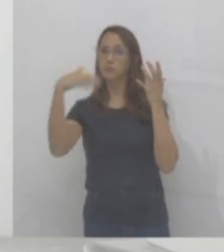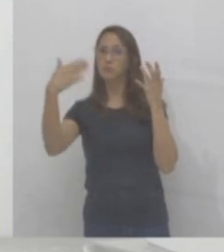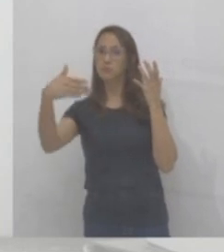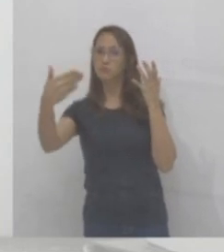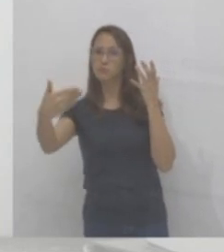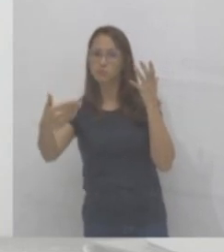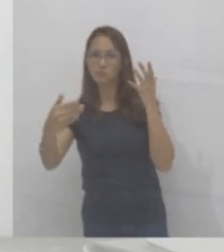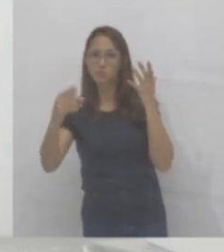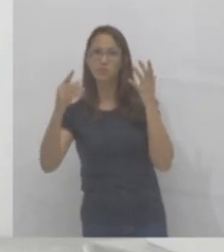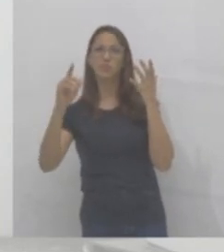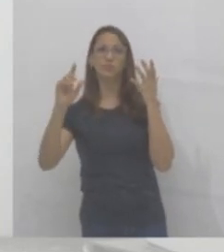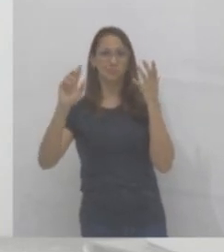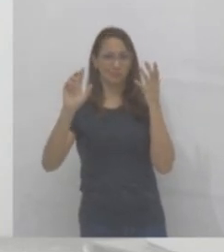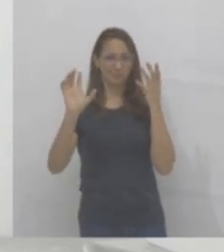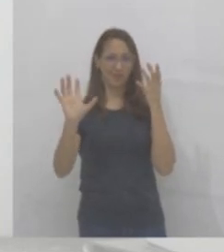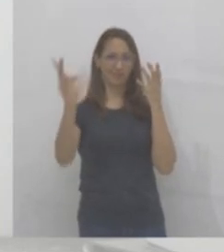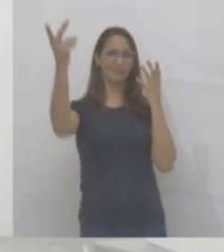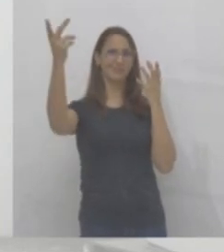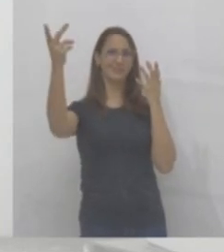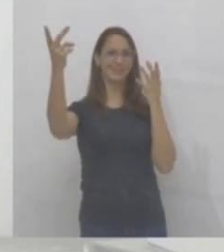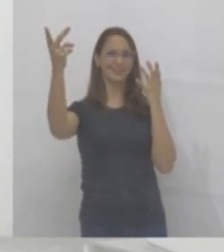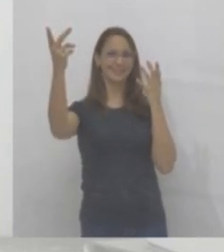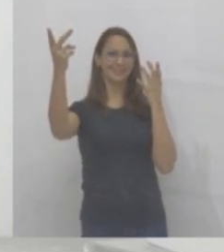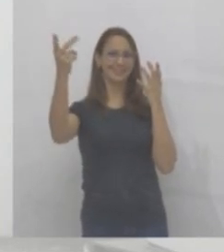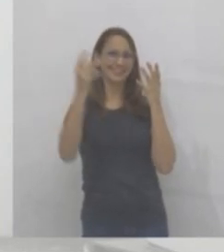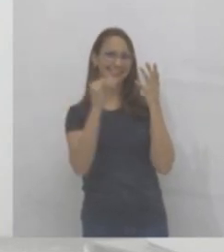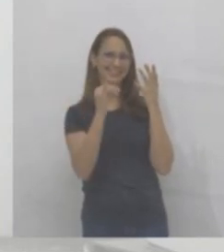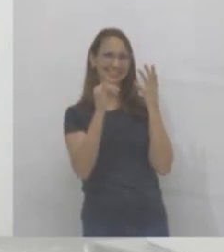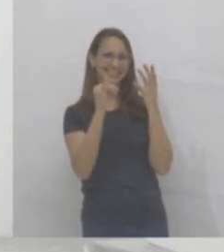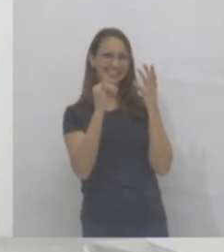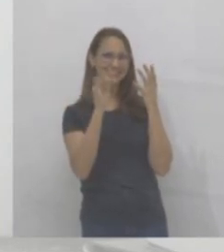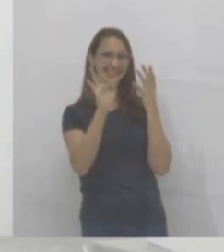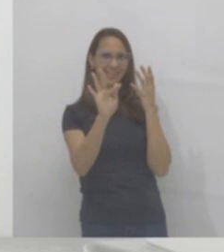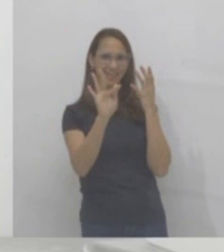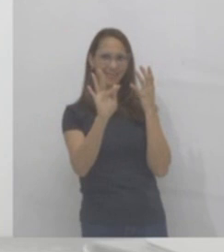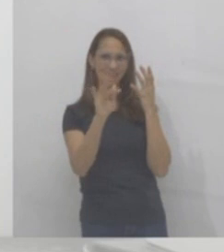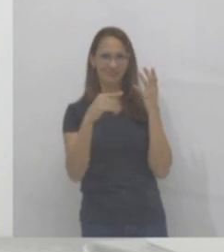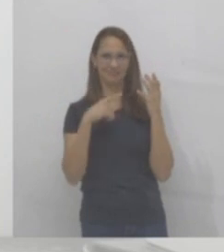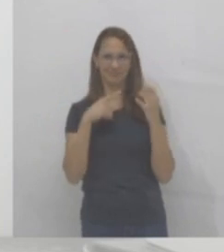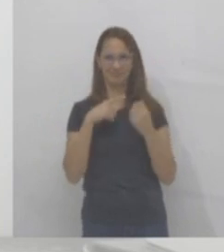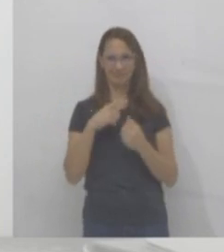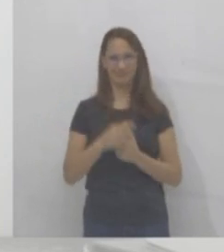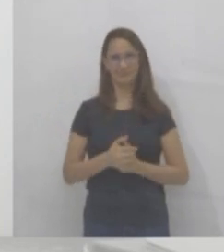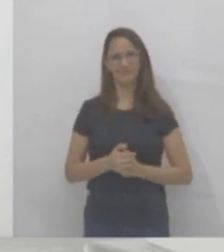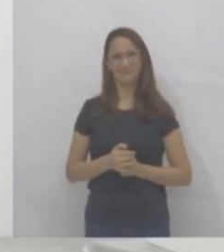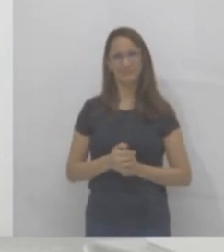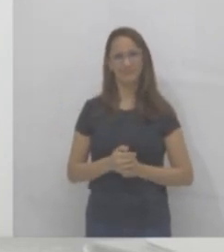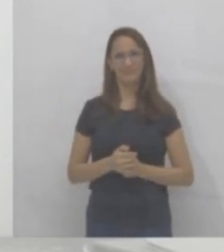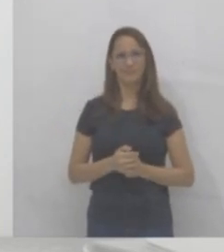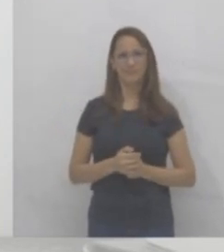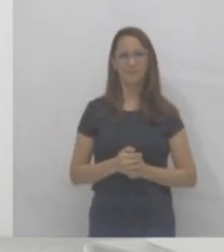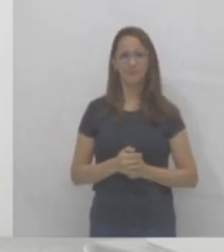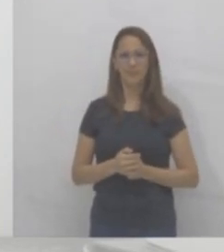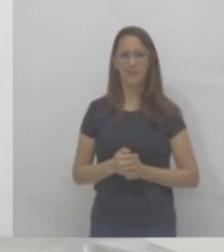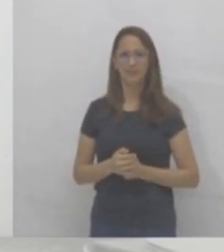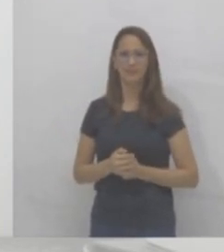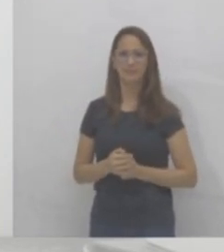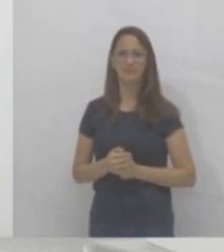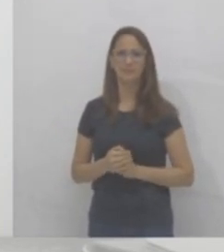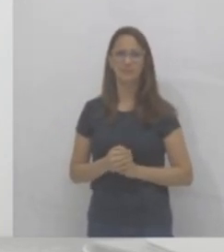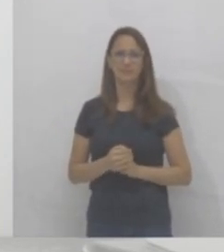Vamos ver aqui um exemplo. If Mary has a car, she will drive to New